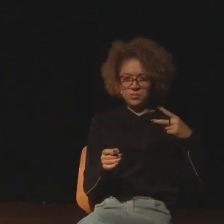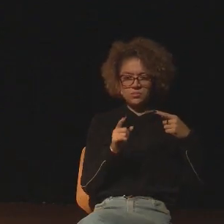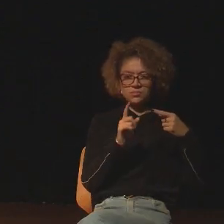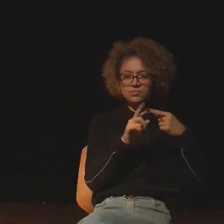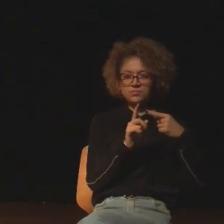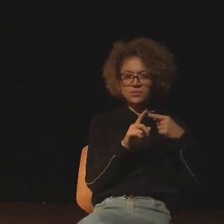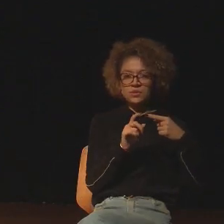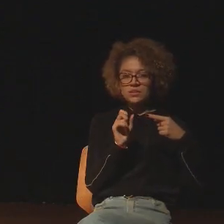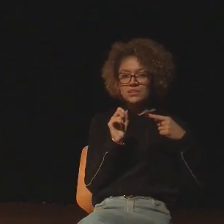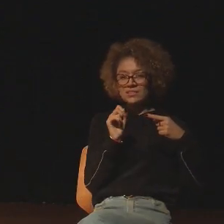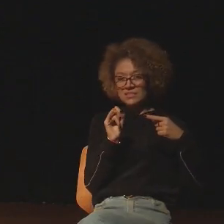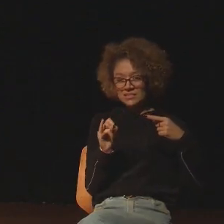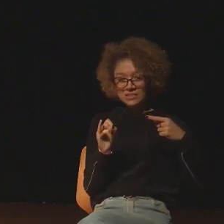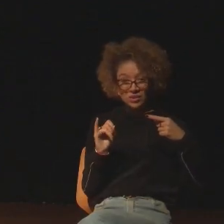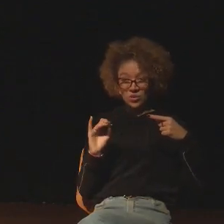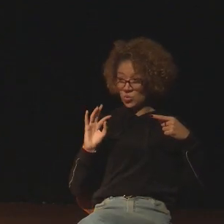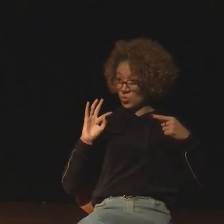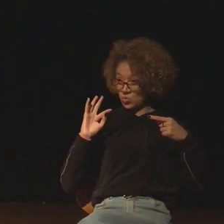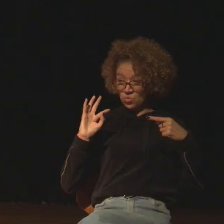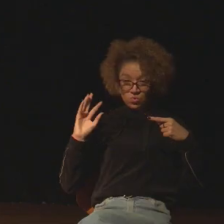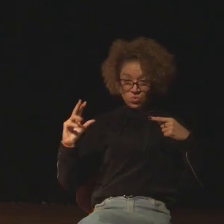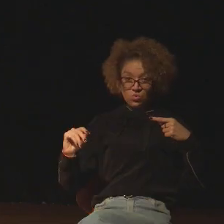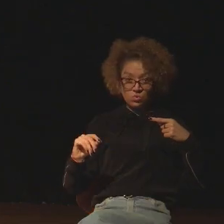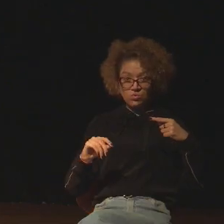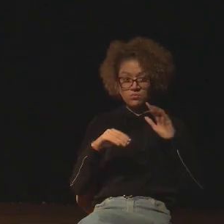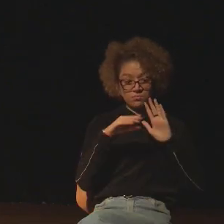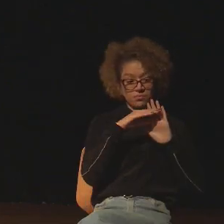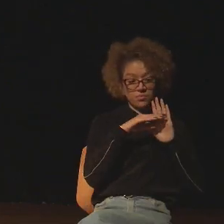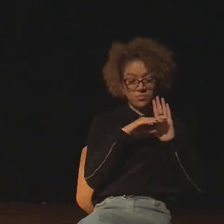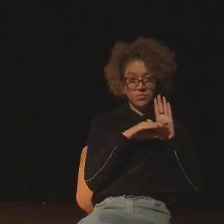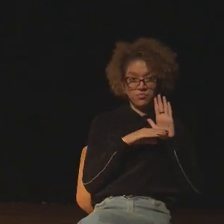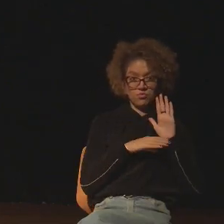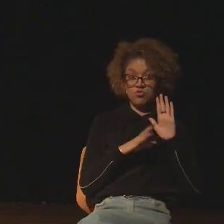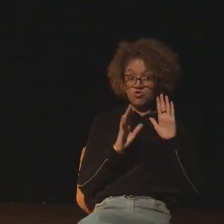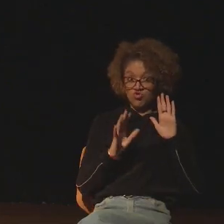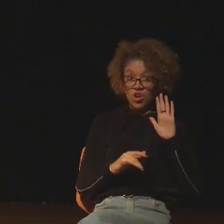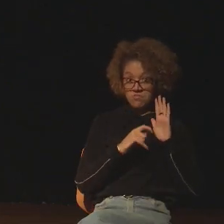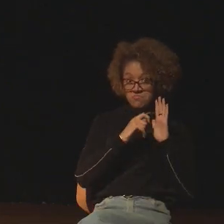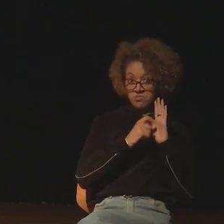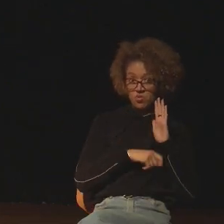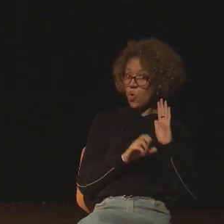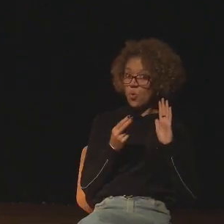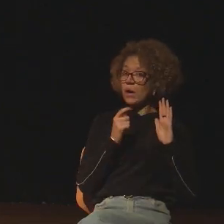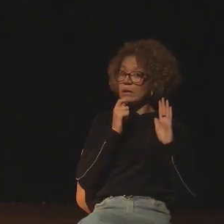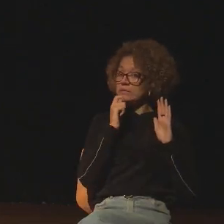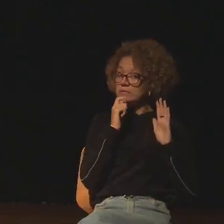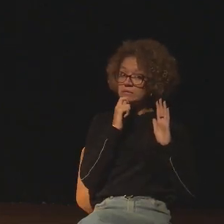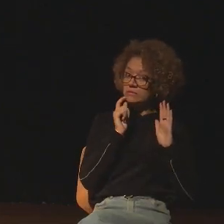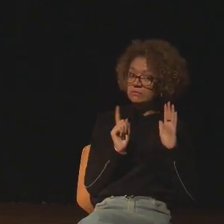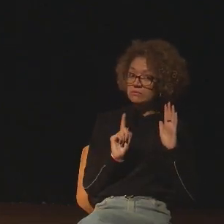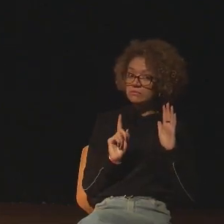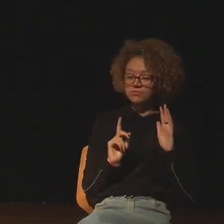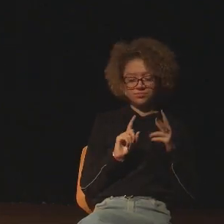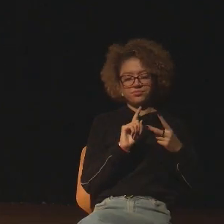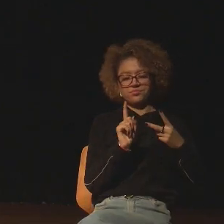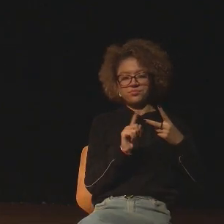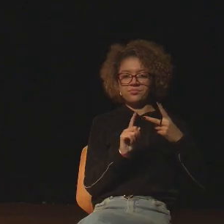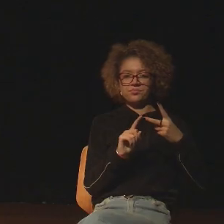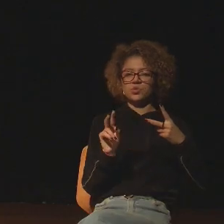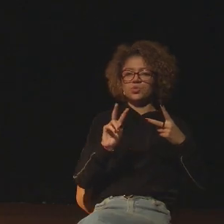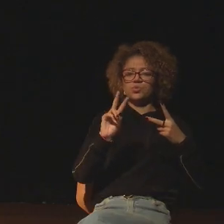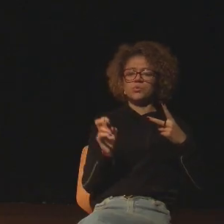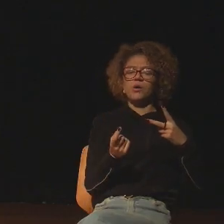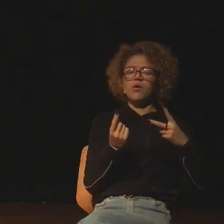se todas as licenças já estão de acordo ou se ainda isso está em tramitação. E a segunda é uma curiosidade em relação